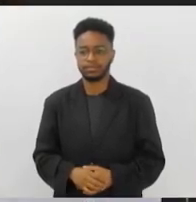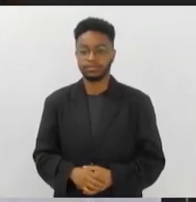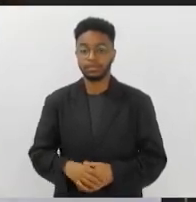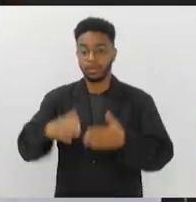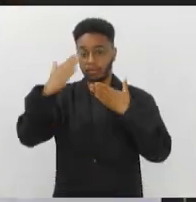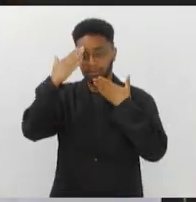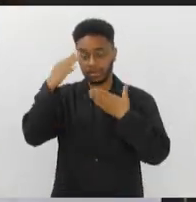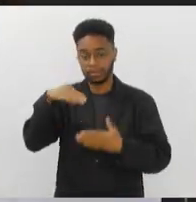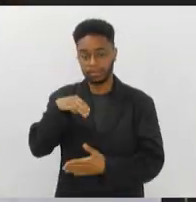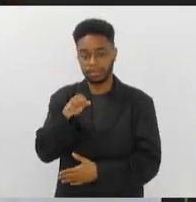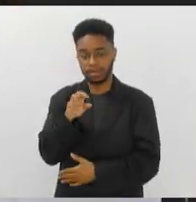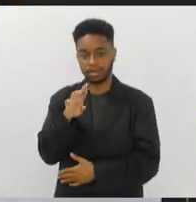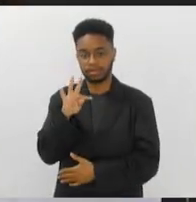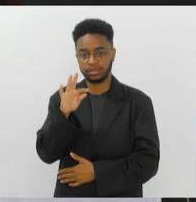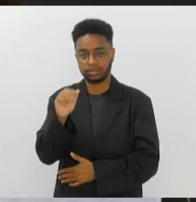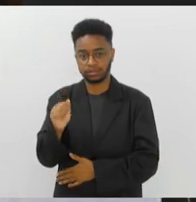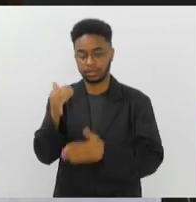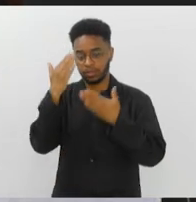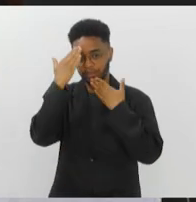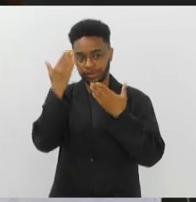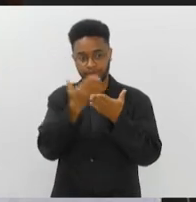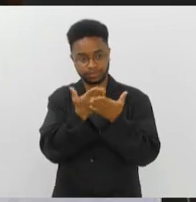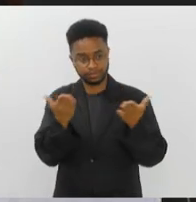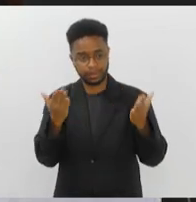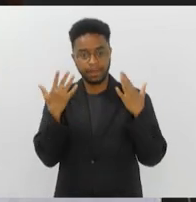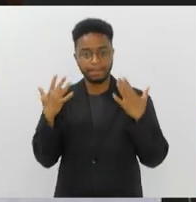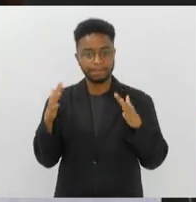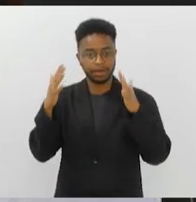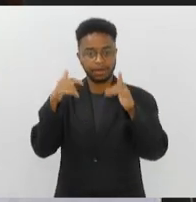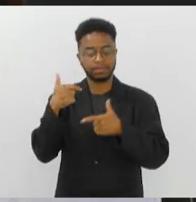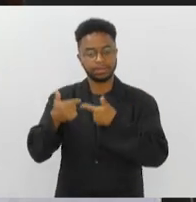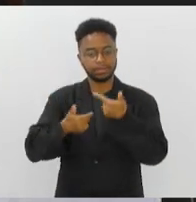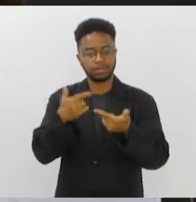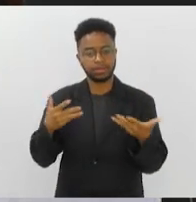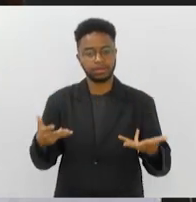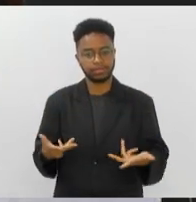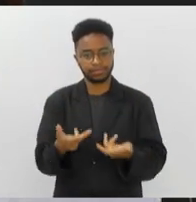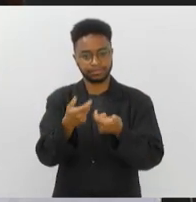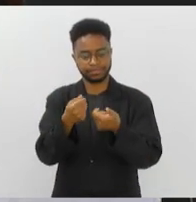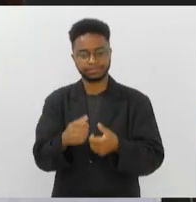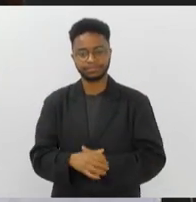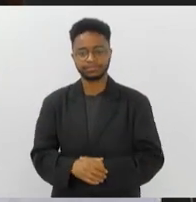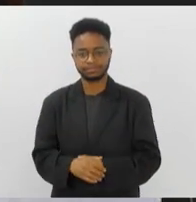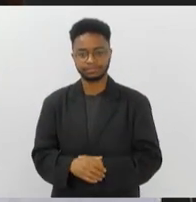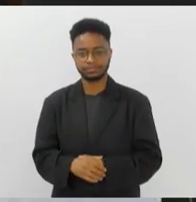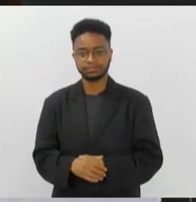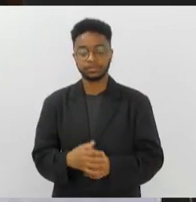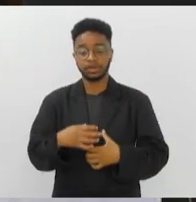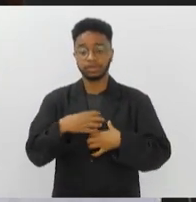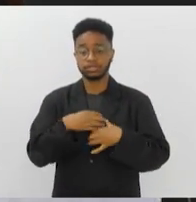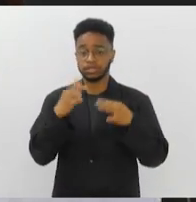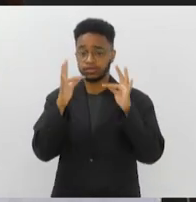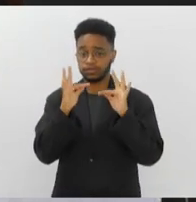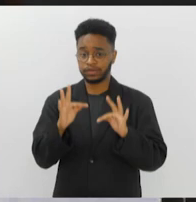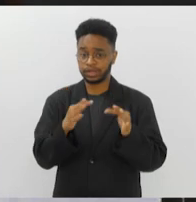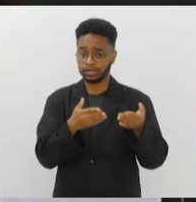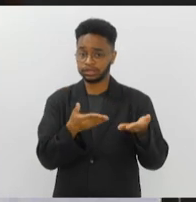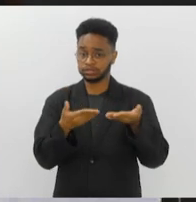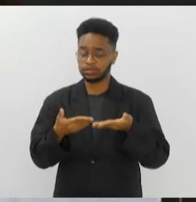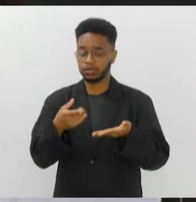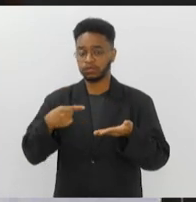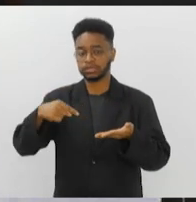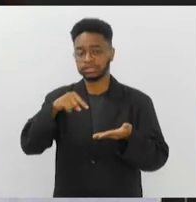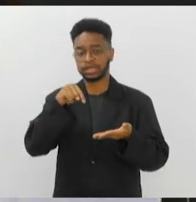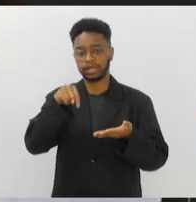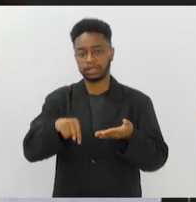Obrigado, Marta. Obrigado, gente. Parabéns pelo trabalho belíssimo. Fico muito feliz de recebê-los aqui na